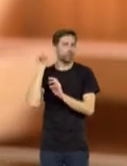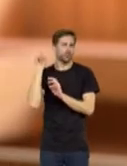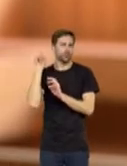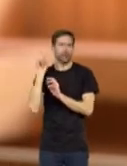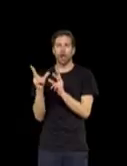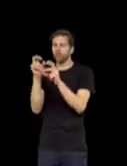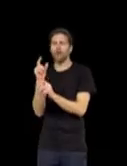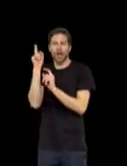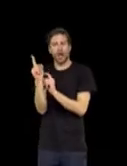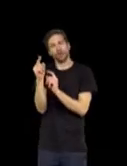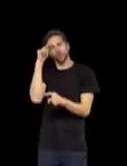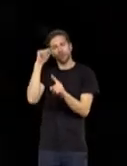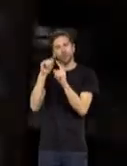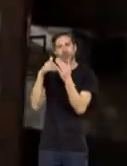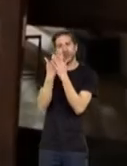ideia de acrescento.